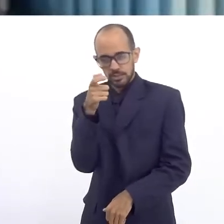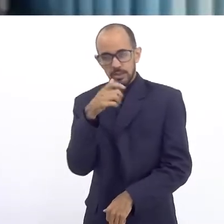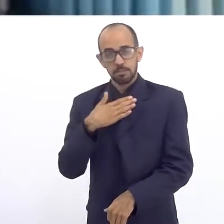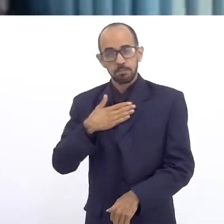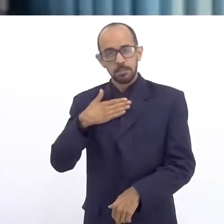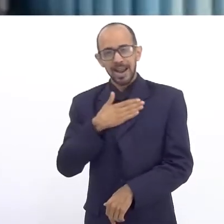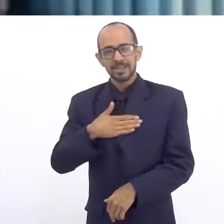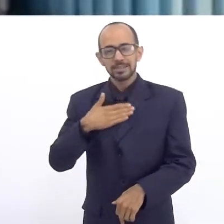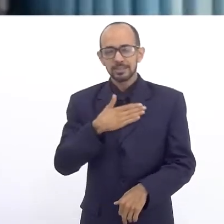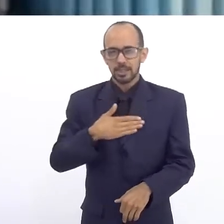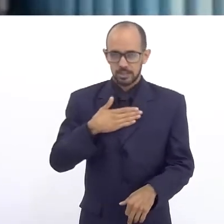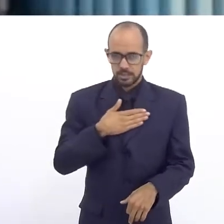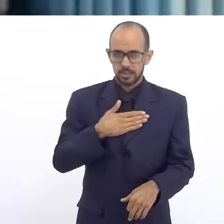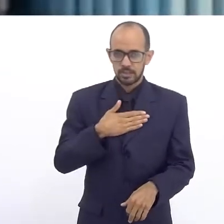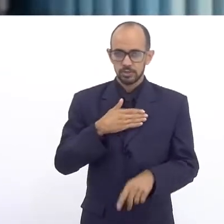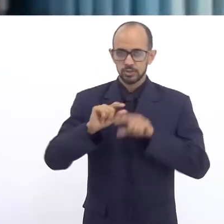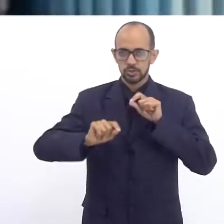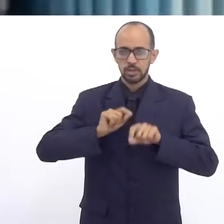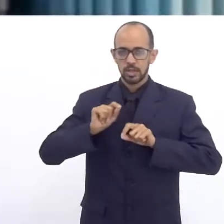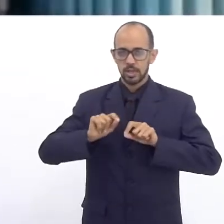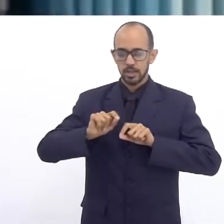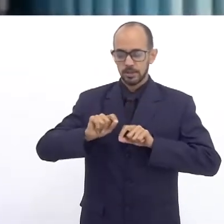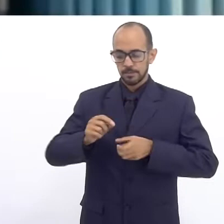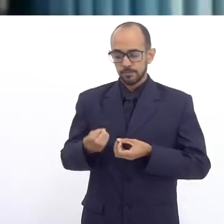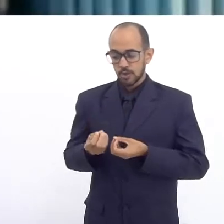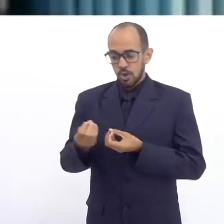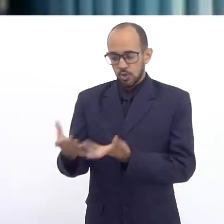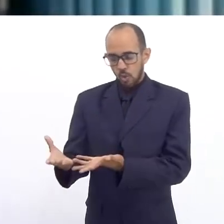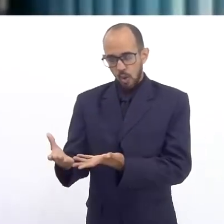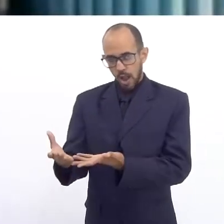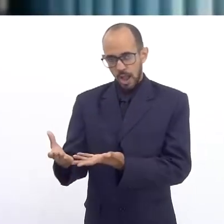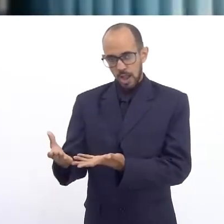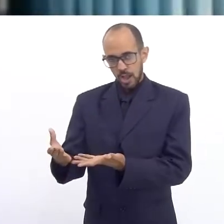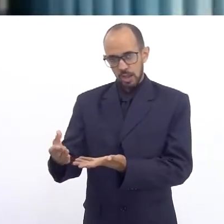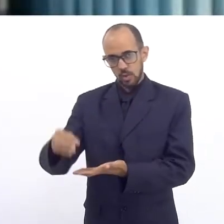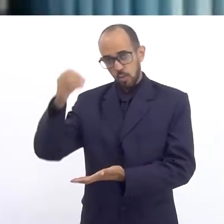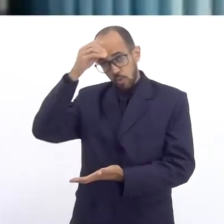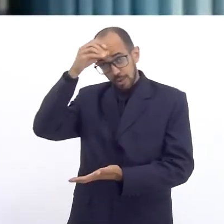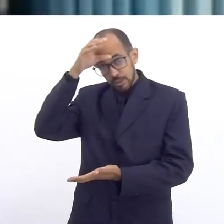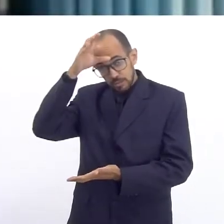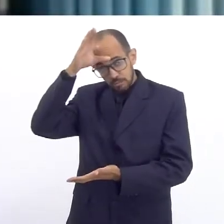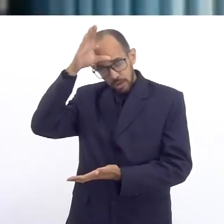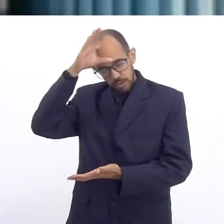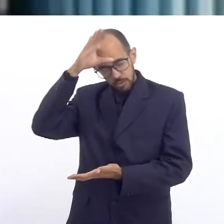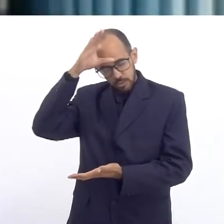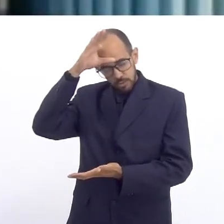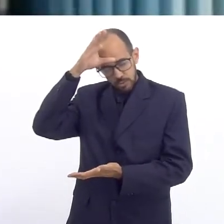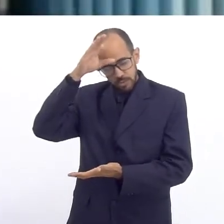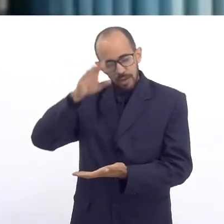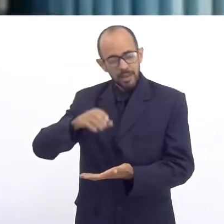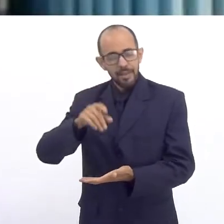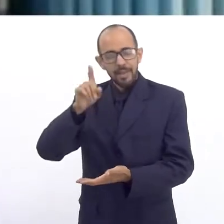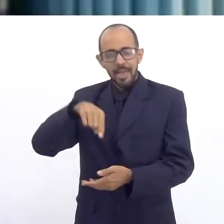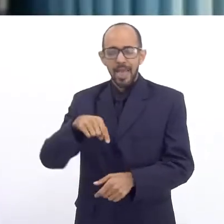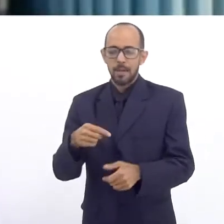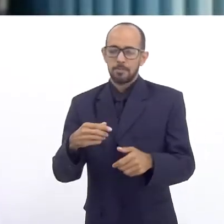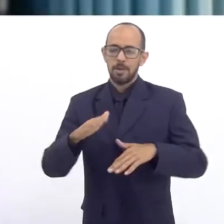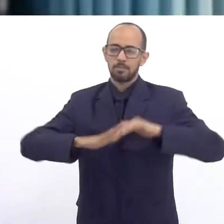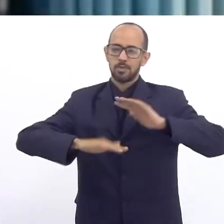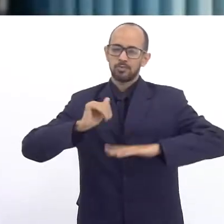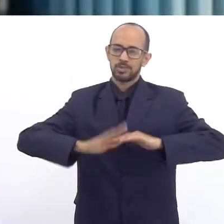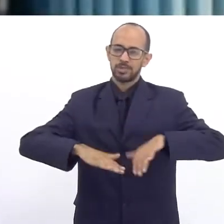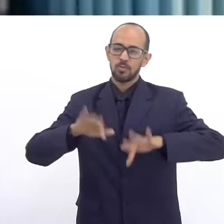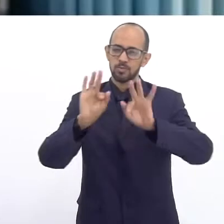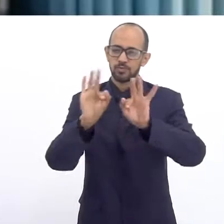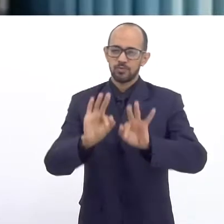vocação e esse prazer de propiciar conhecimento, é inegavelmente uma profissão